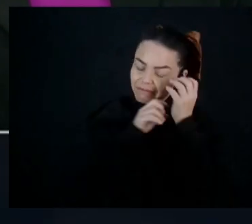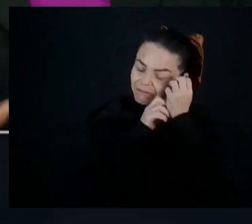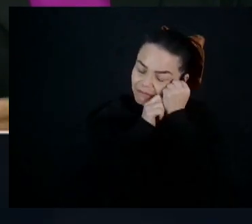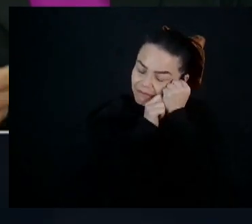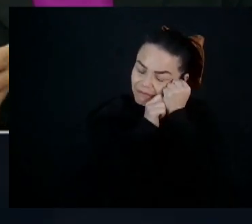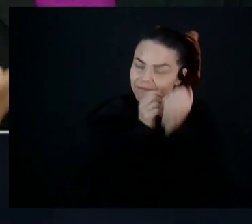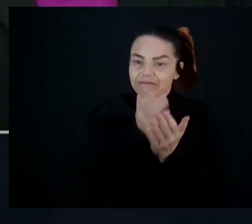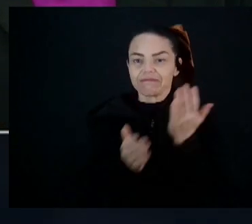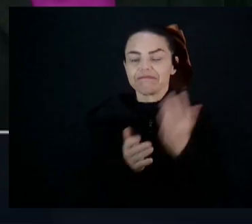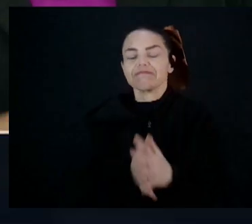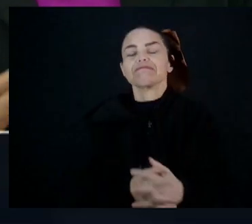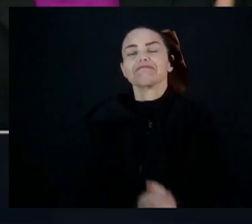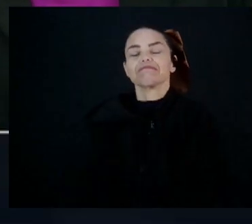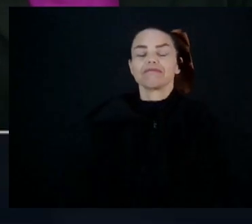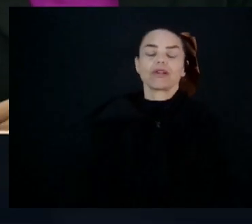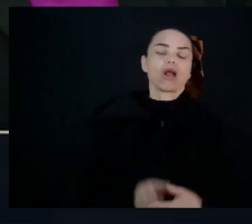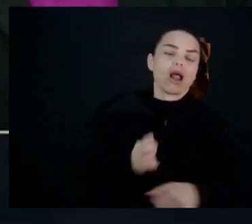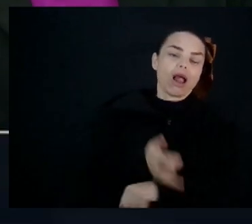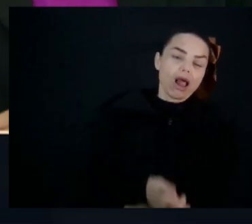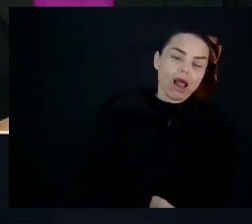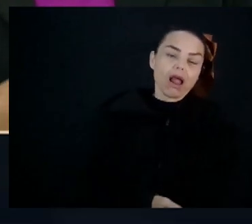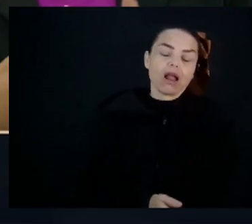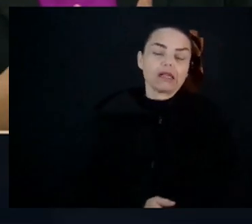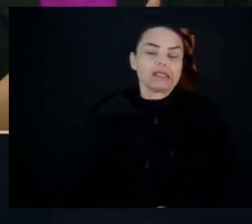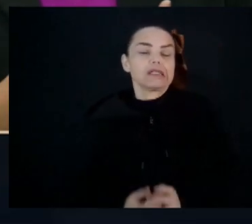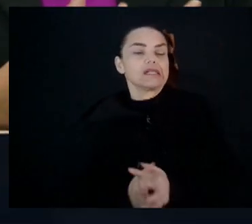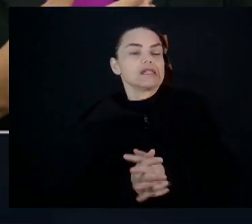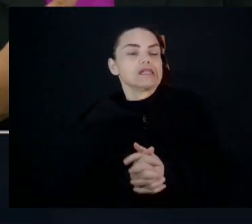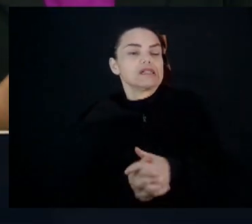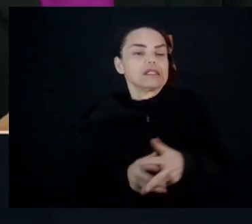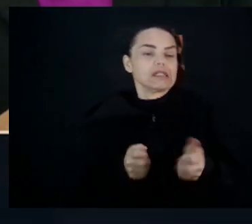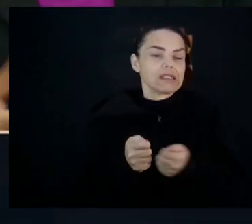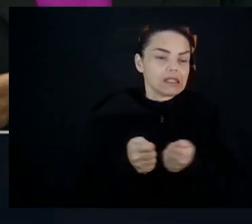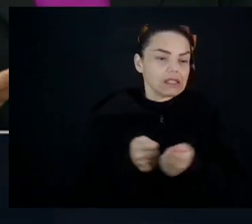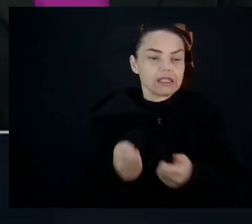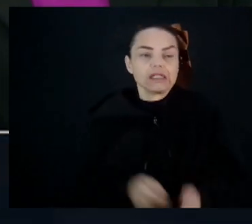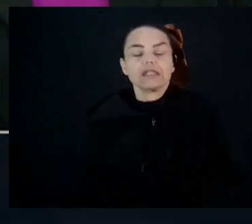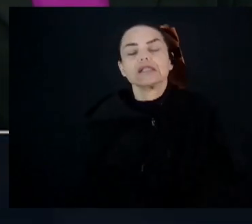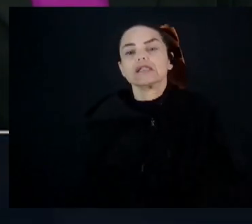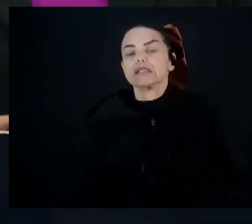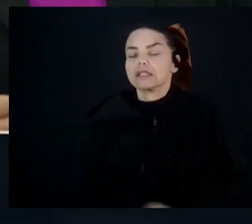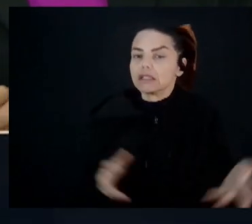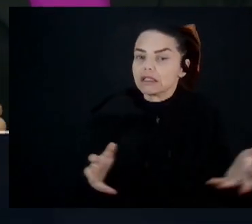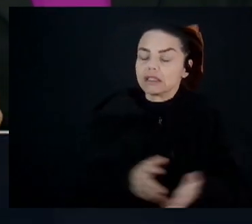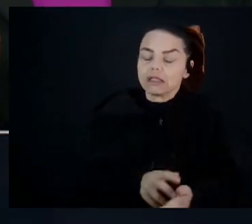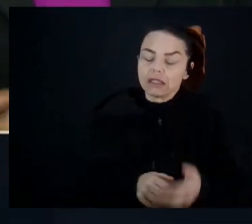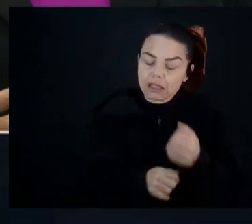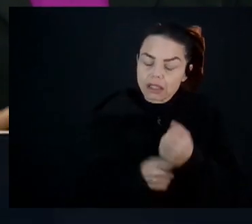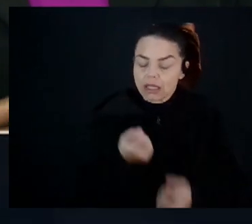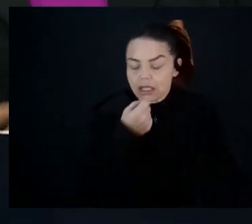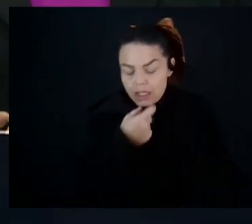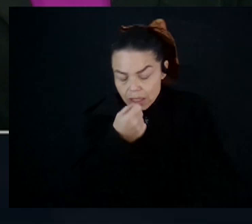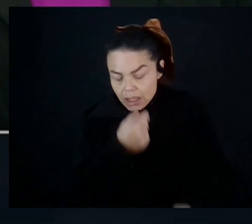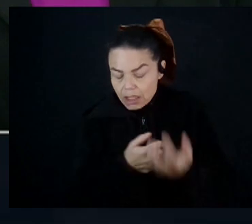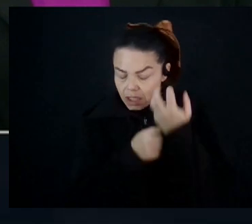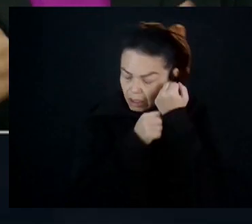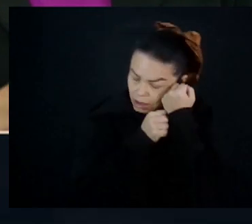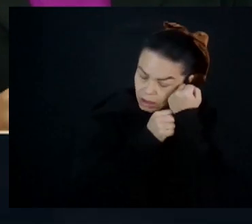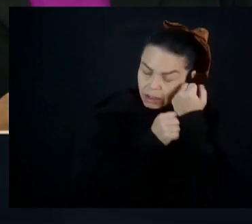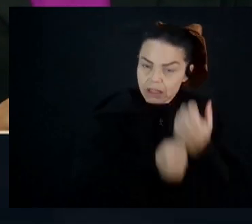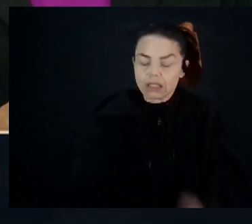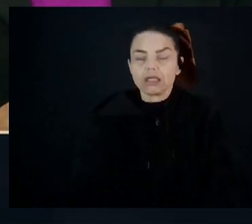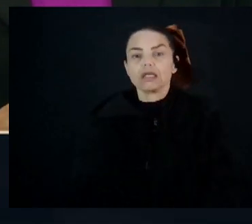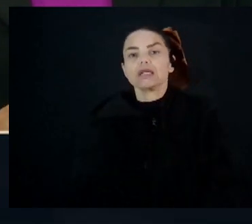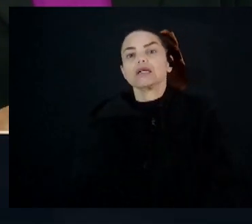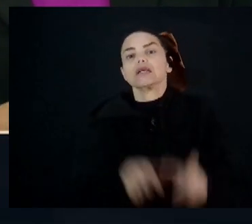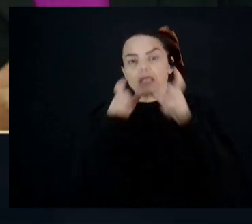noites de sono, muita gente tentando driblar o sono, muita gente induzindo o sono com medicamento, depois induzindo ficar acordado